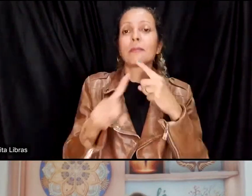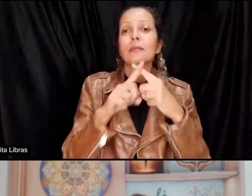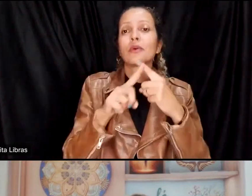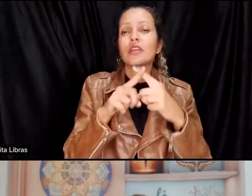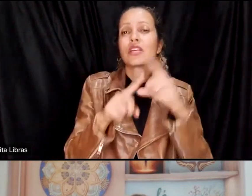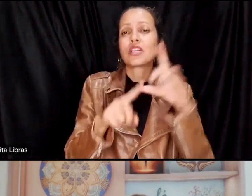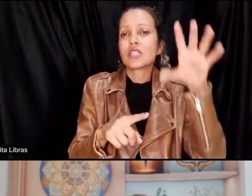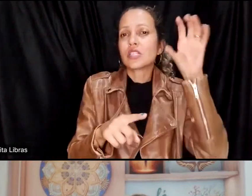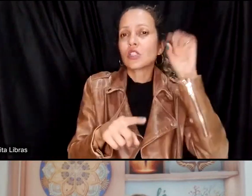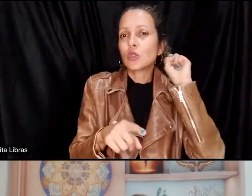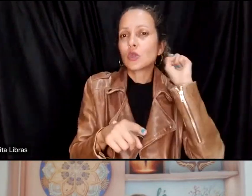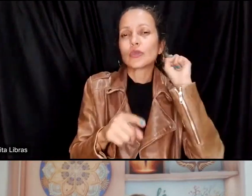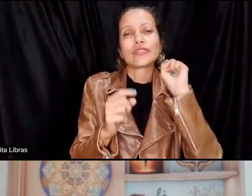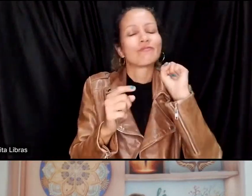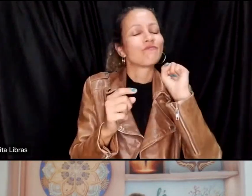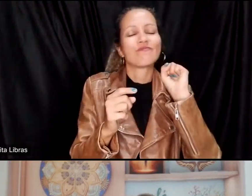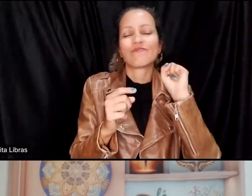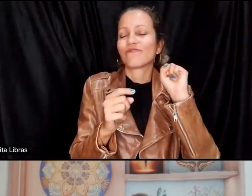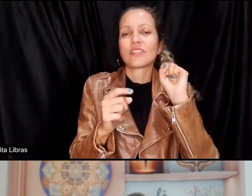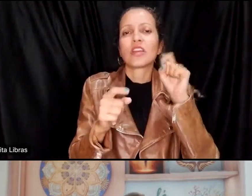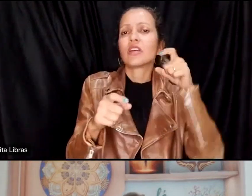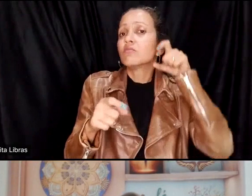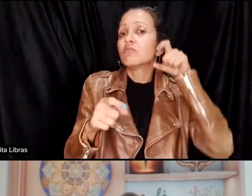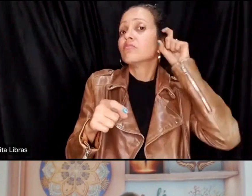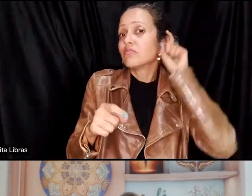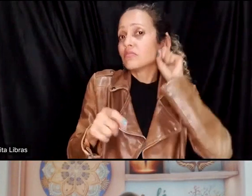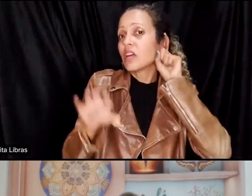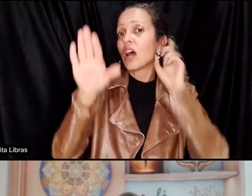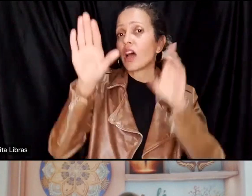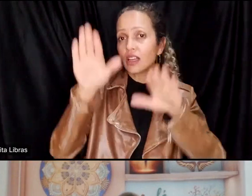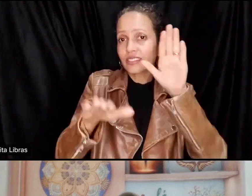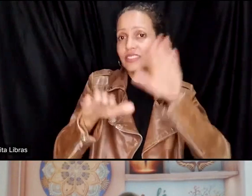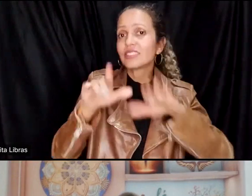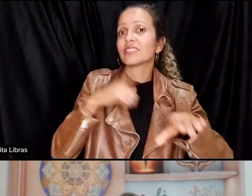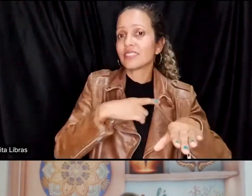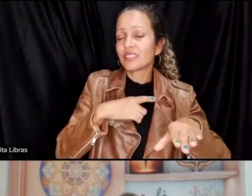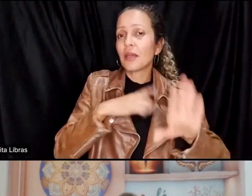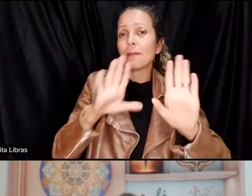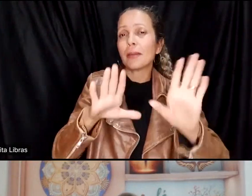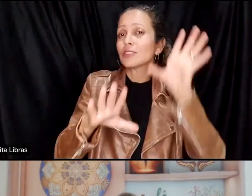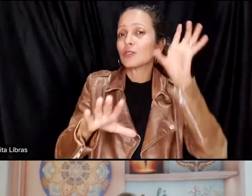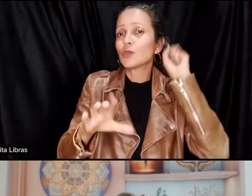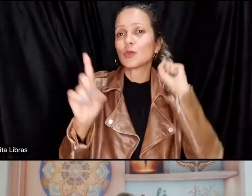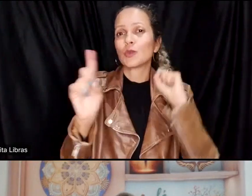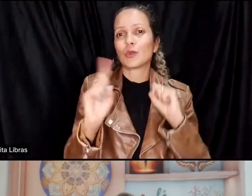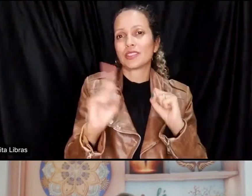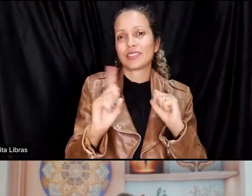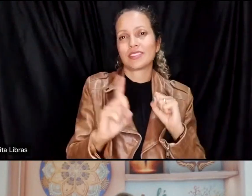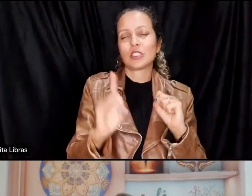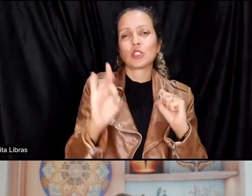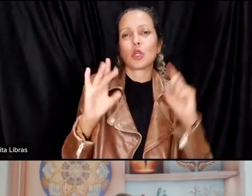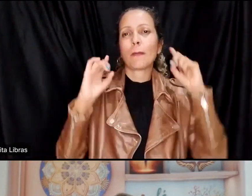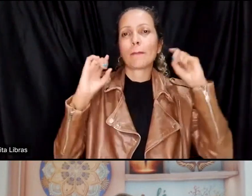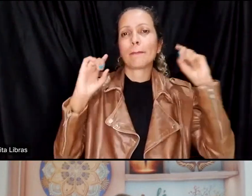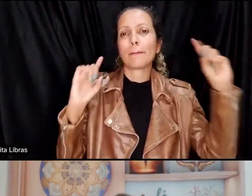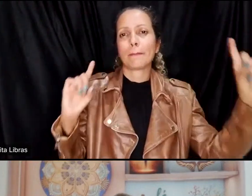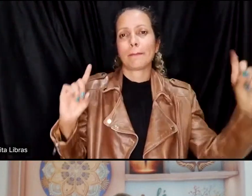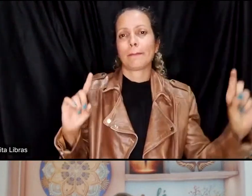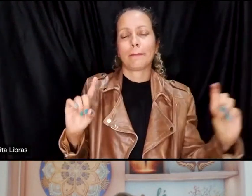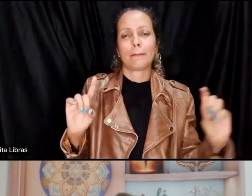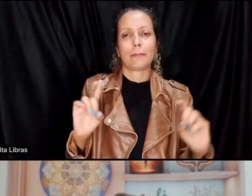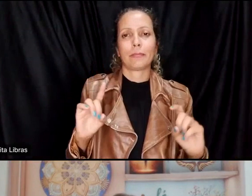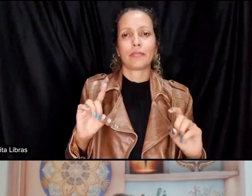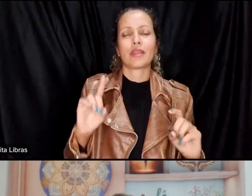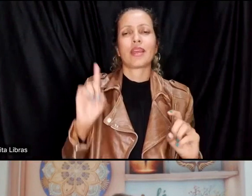aparelho auditivo. Então, a diferença básica que existe uma luta muito